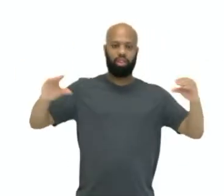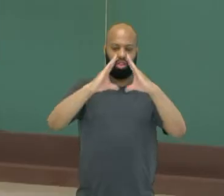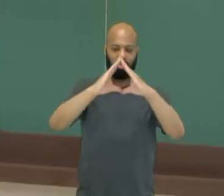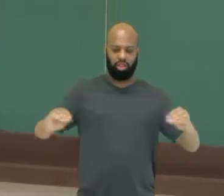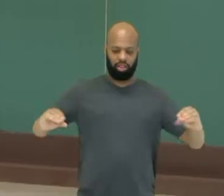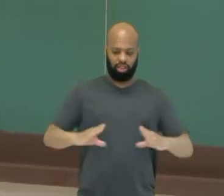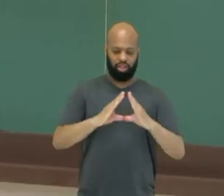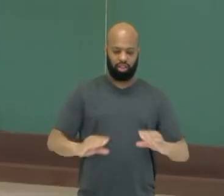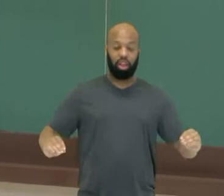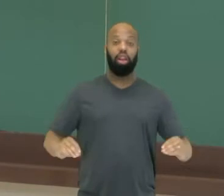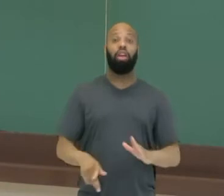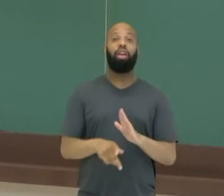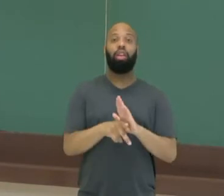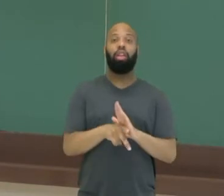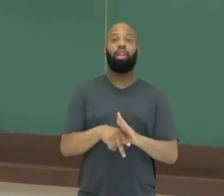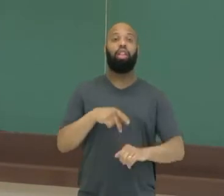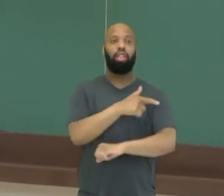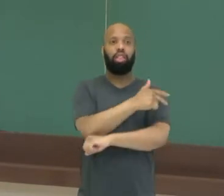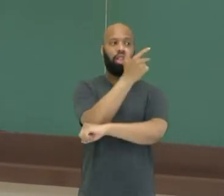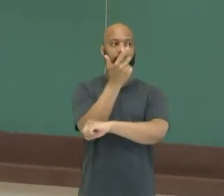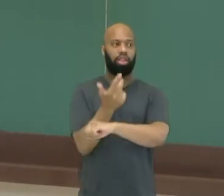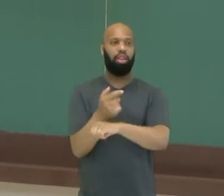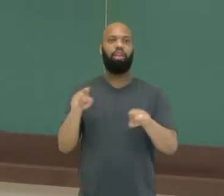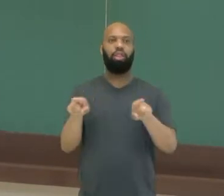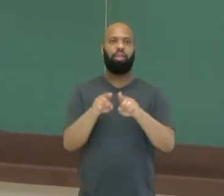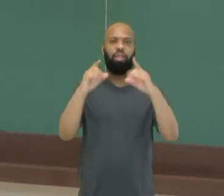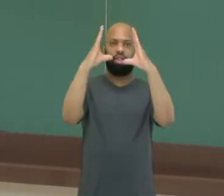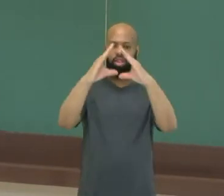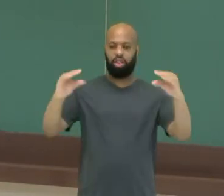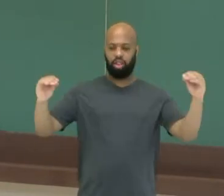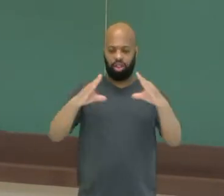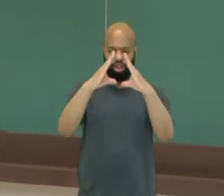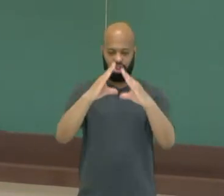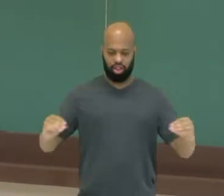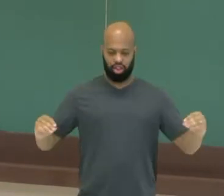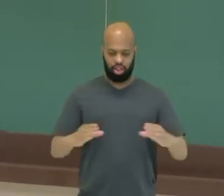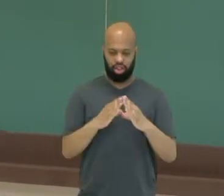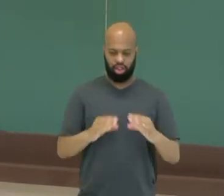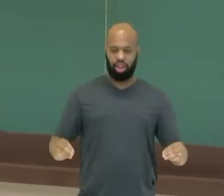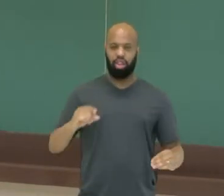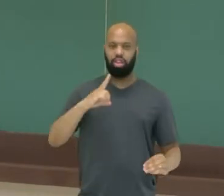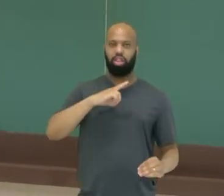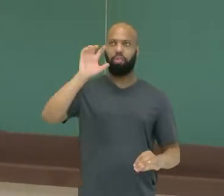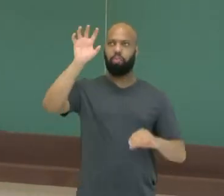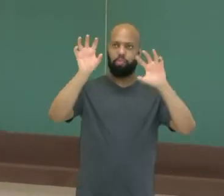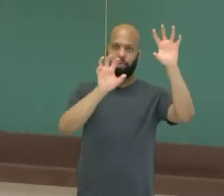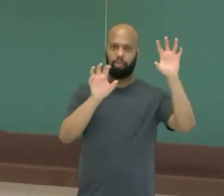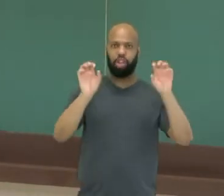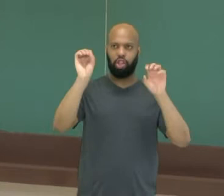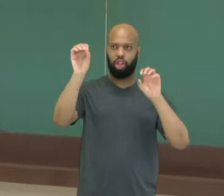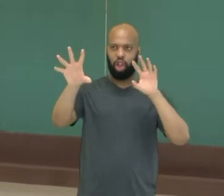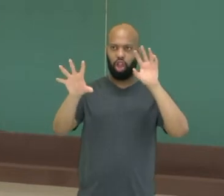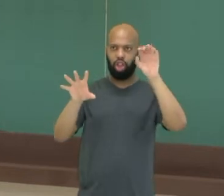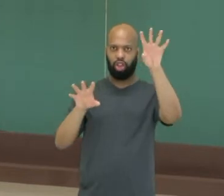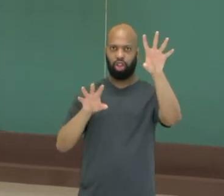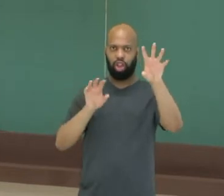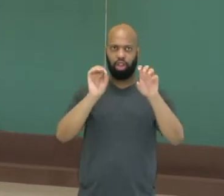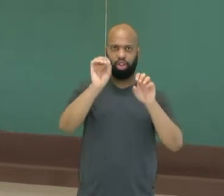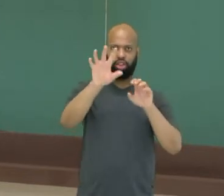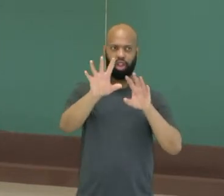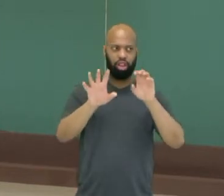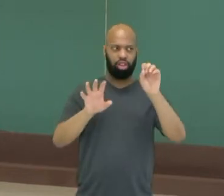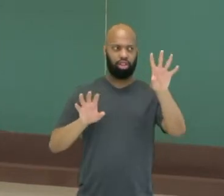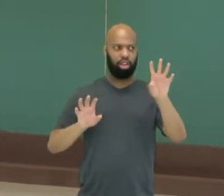mas principalmente o quê? As luzinhas. Isso mesmo. Olhe bem essa animação que eu trago